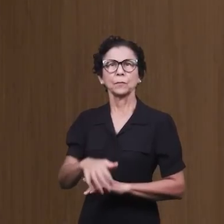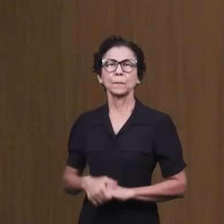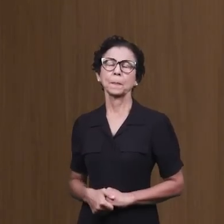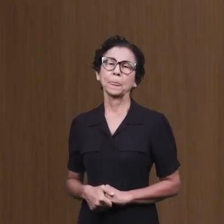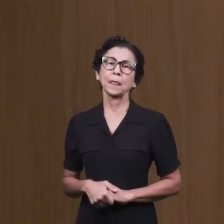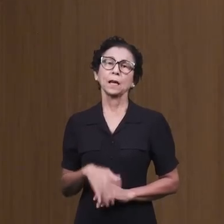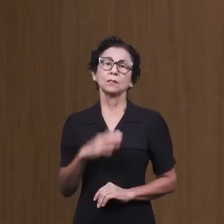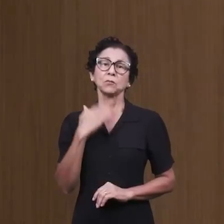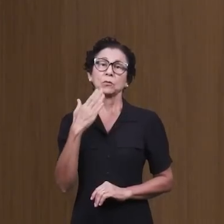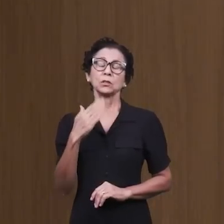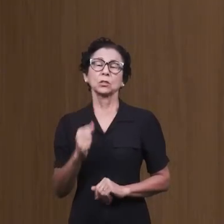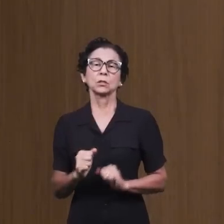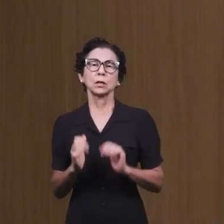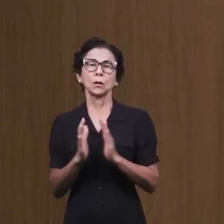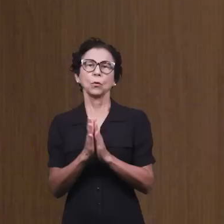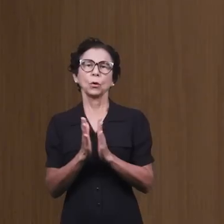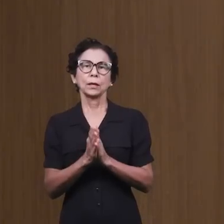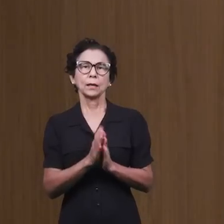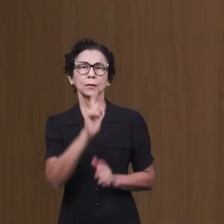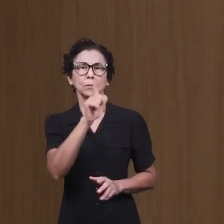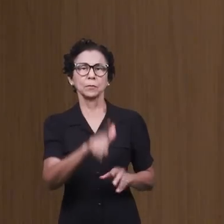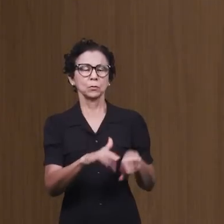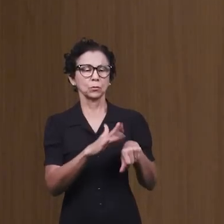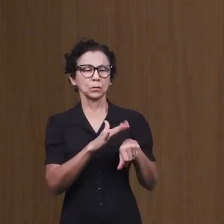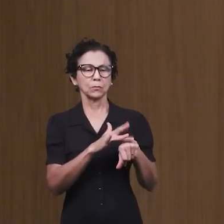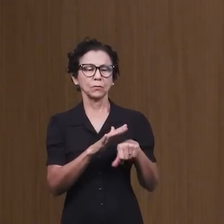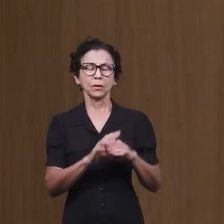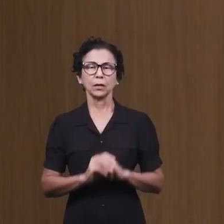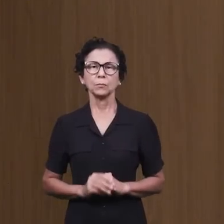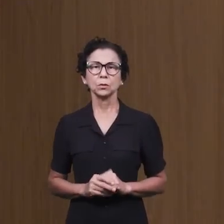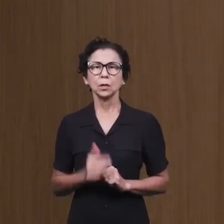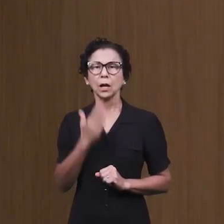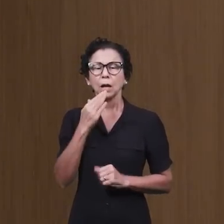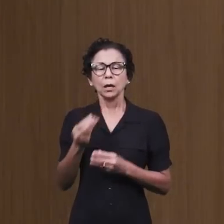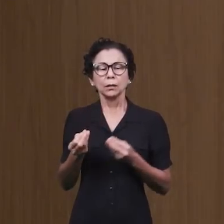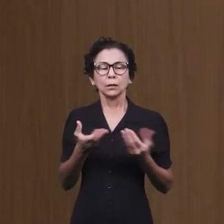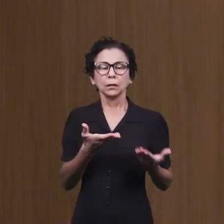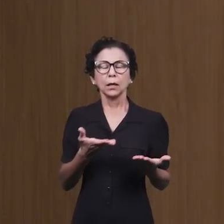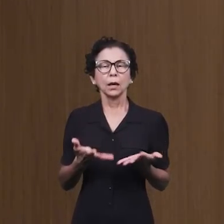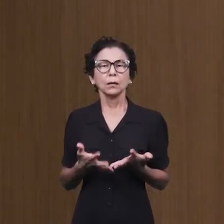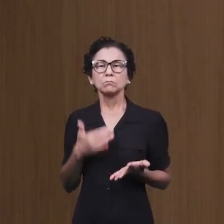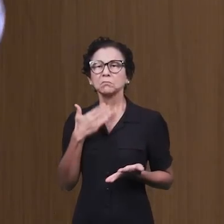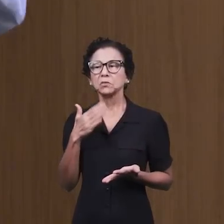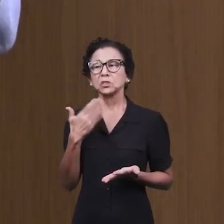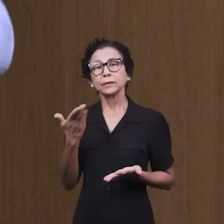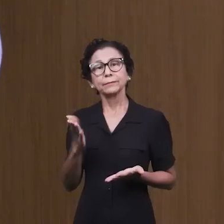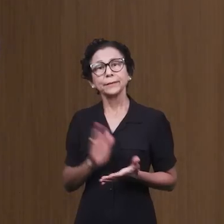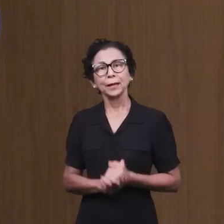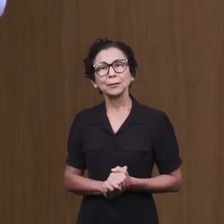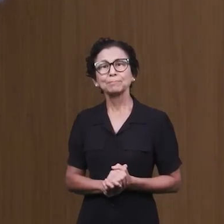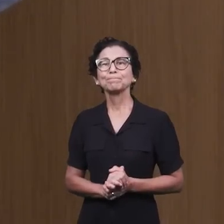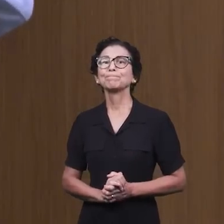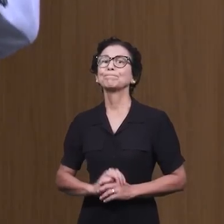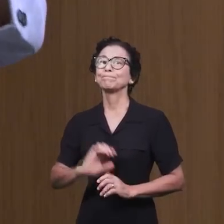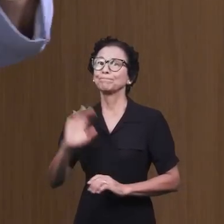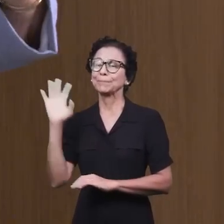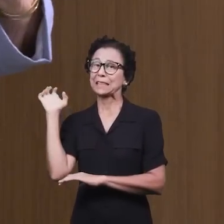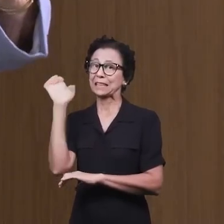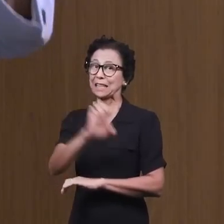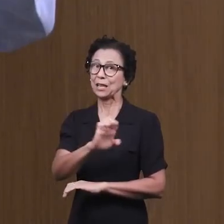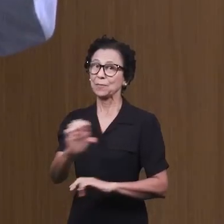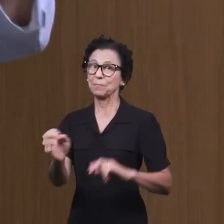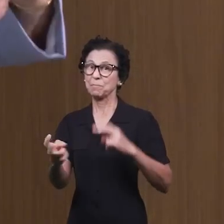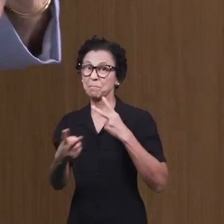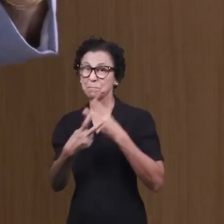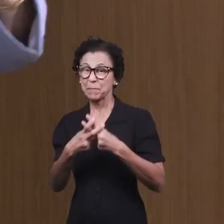curar, orar pelos enfermos, levar comida, não adiantou nada. Para que ele estava em volta. Foi preso a si